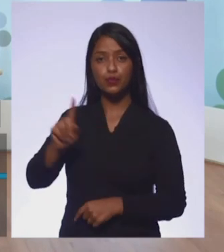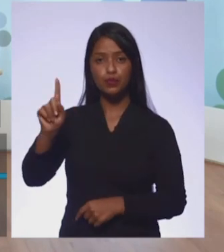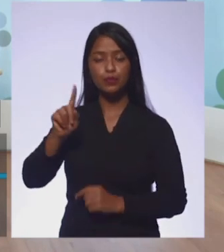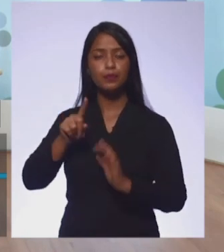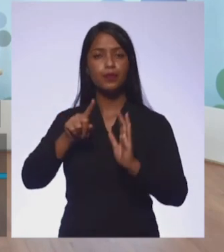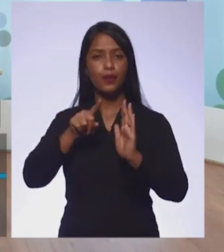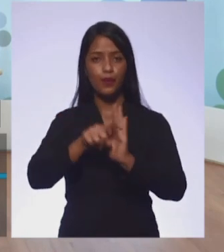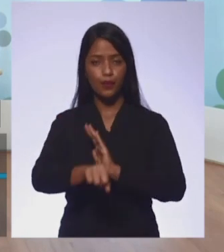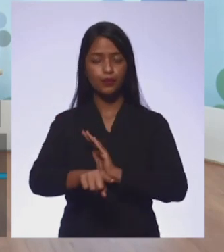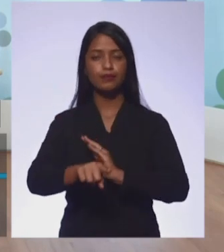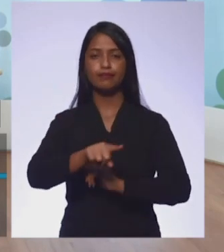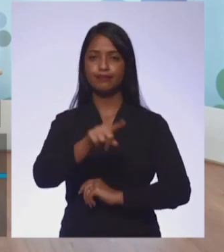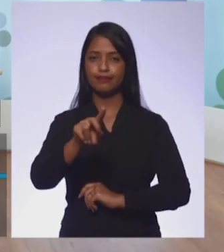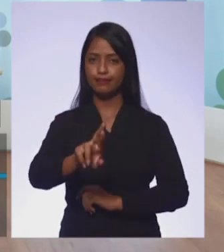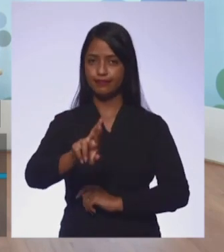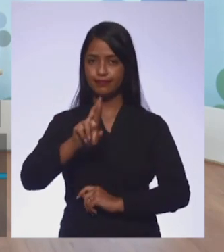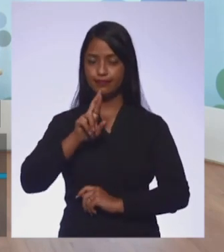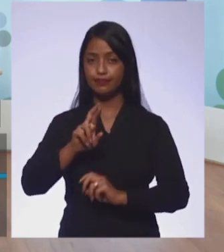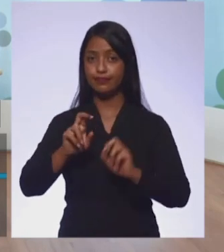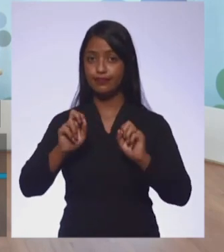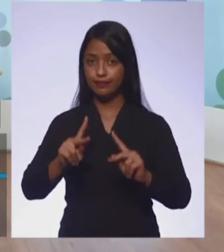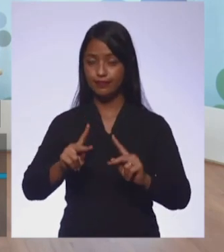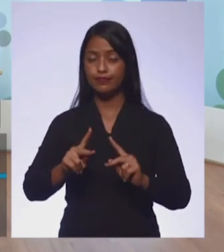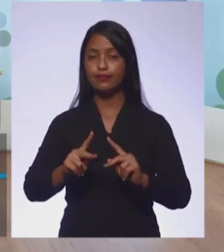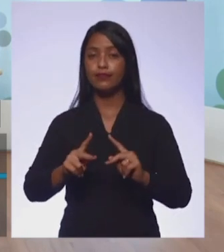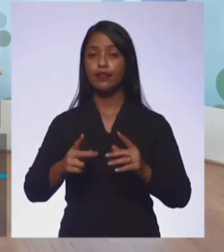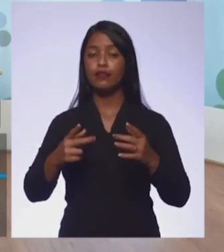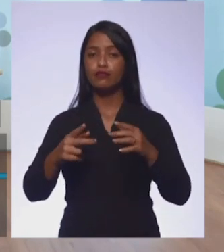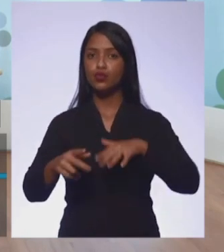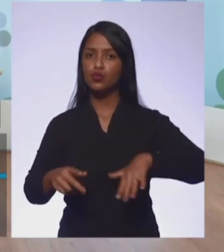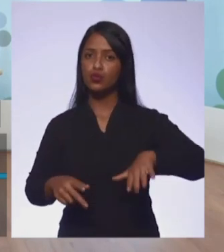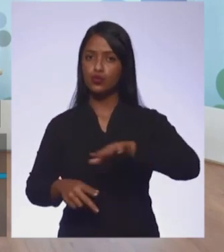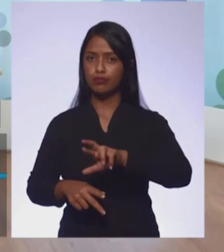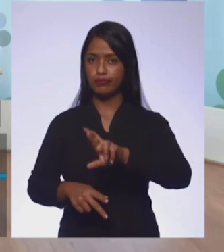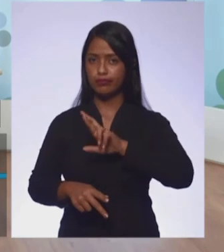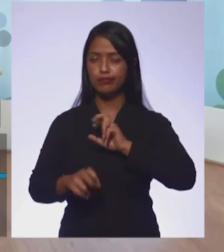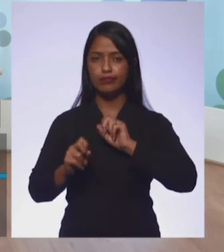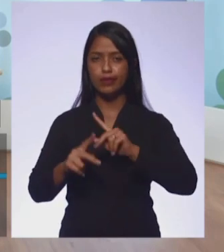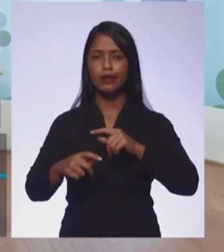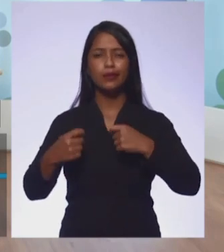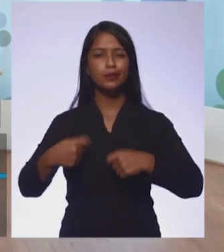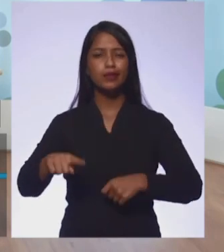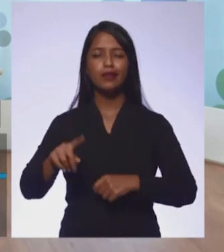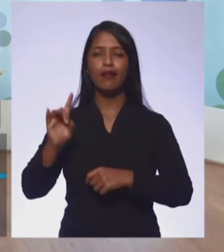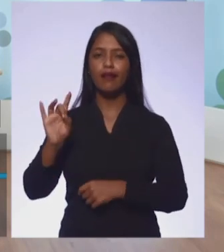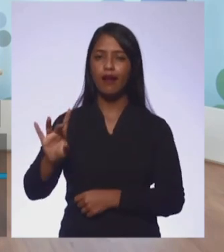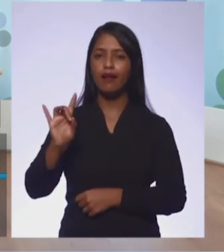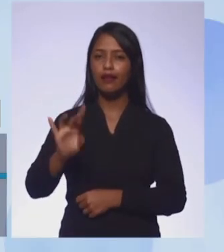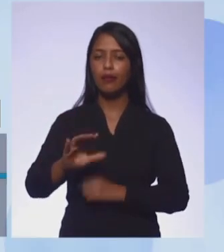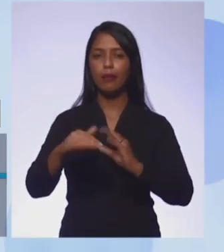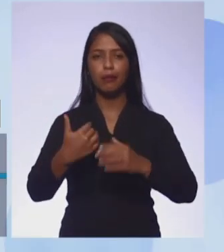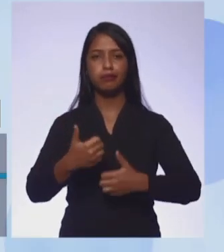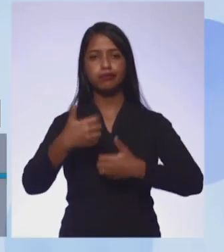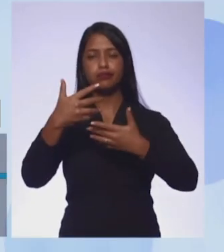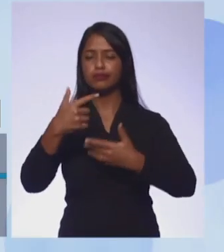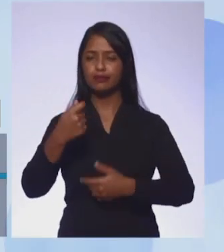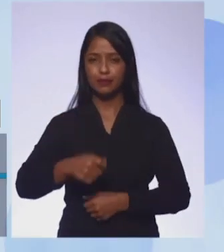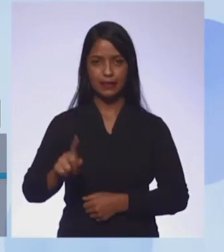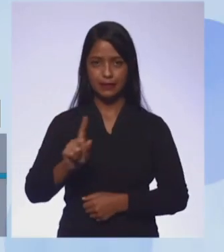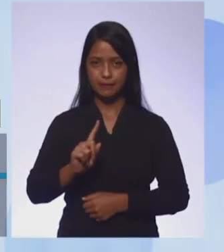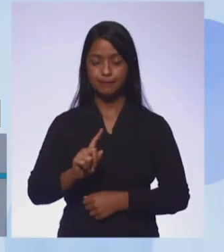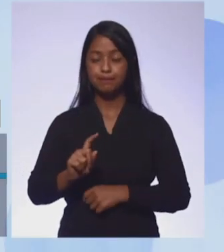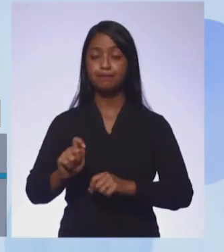gente consegue falar algumas coisas, tá? E vocês vão fazendo um comentário geral, para não ficar cada uma coisa. Então, eu vou